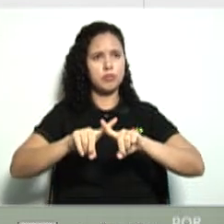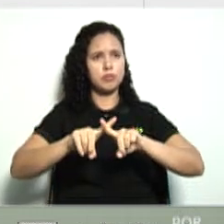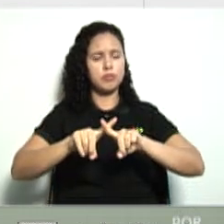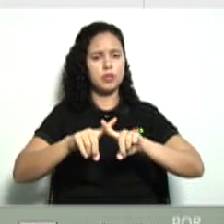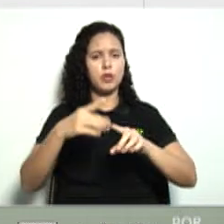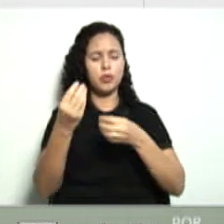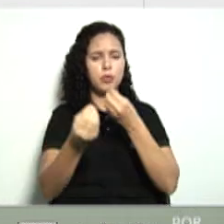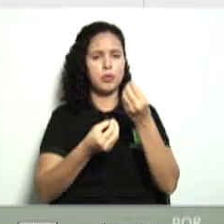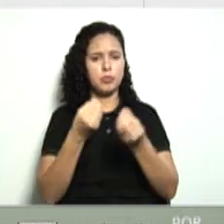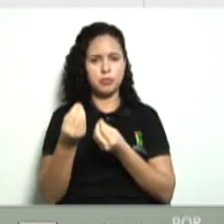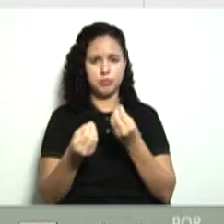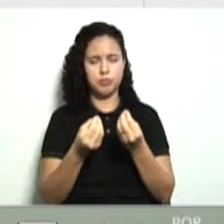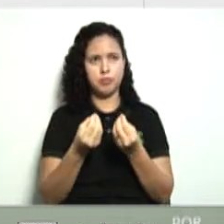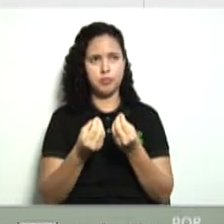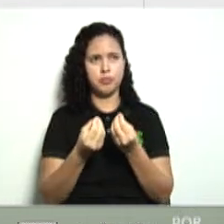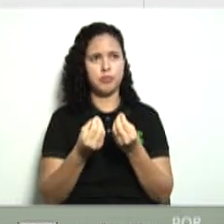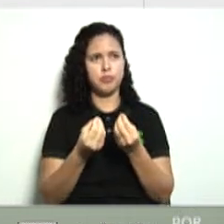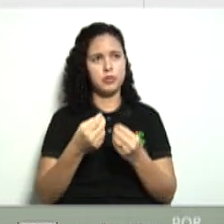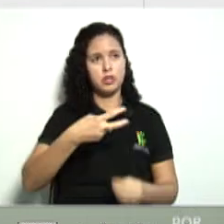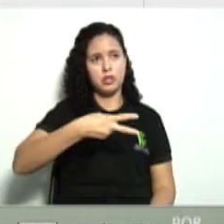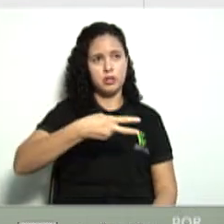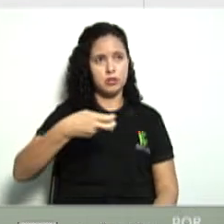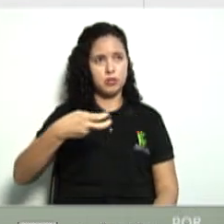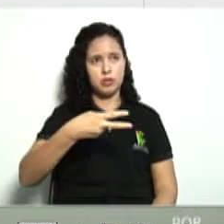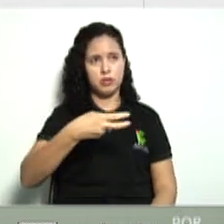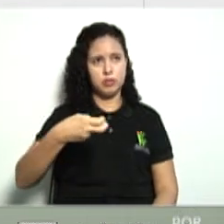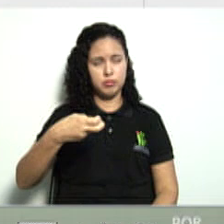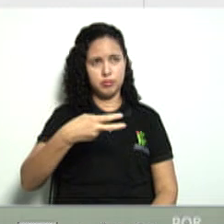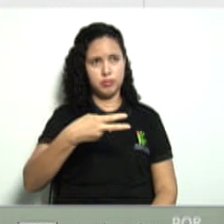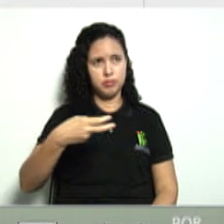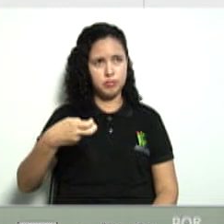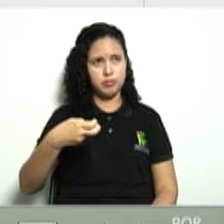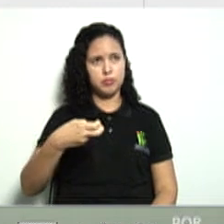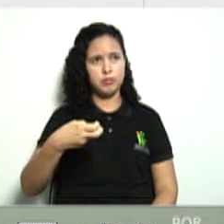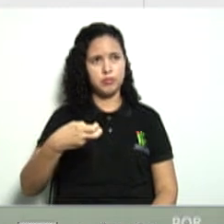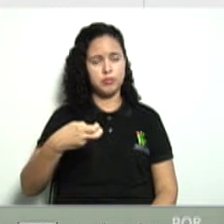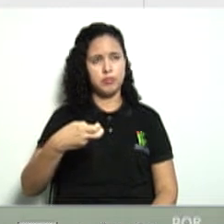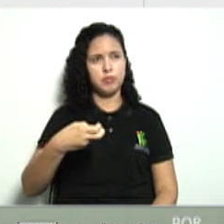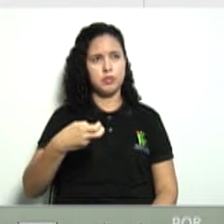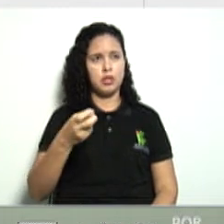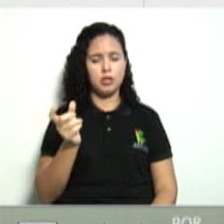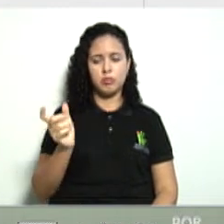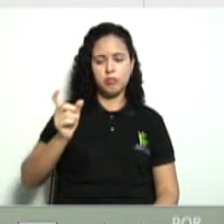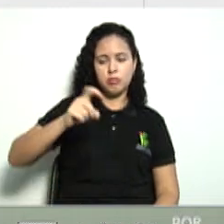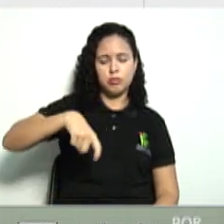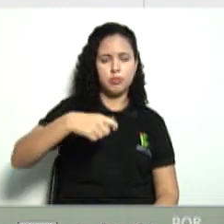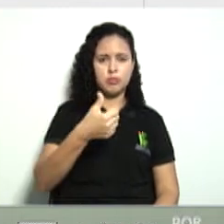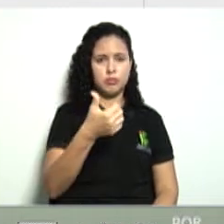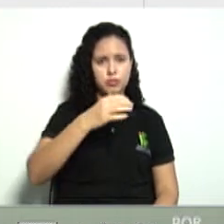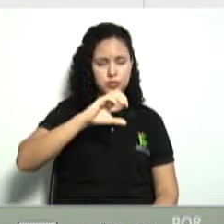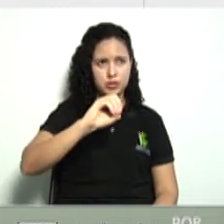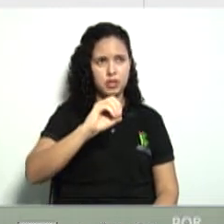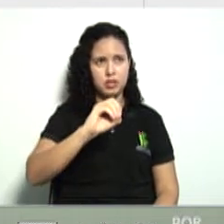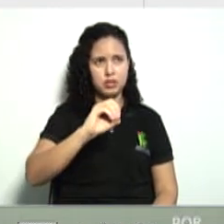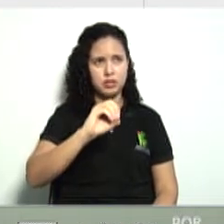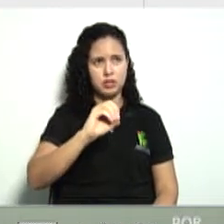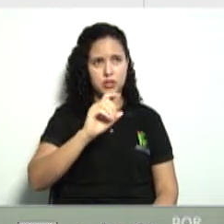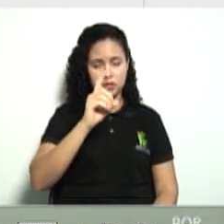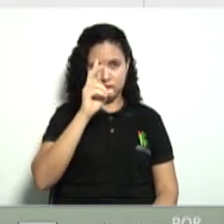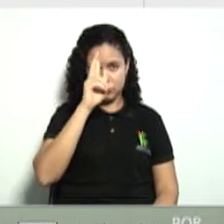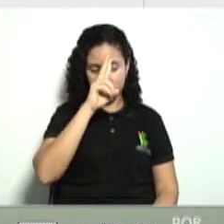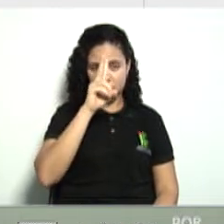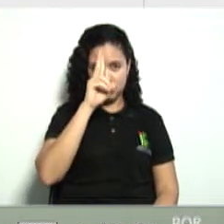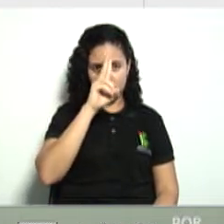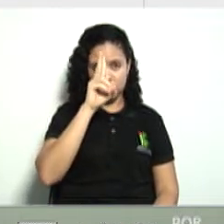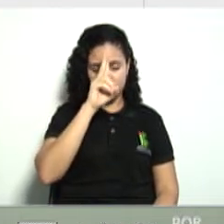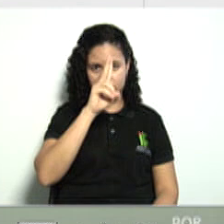vocês entenderem. Então eu coloco aqui igual para se transformar em uma fórmula. Eu posso clicar no 10, Quem lembra a operação aí para multiplicar? É